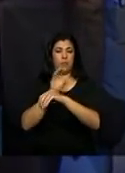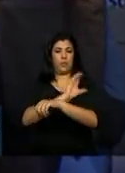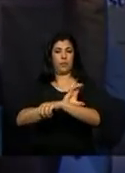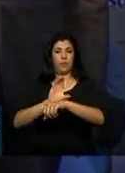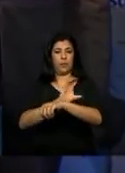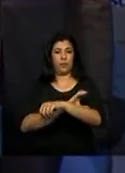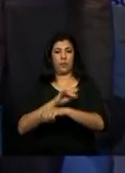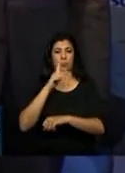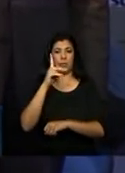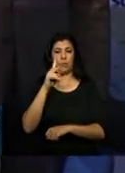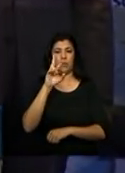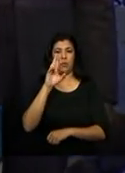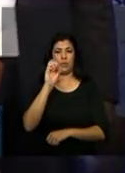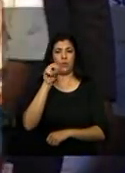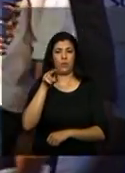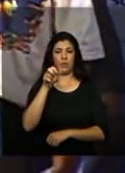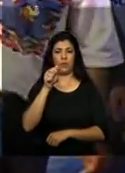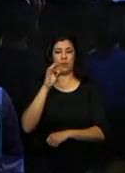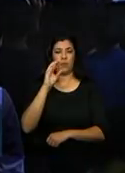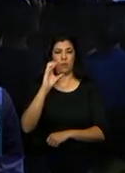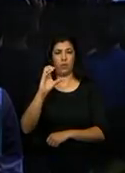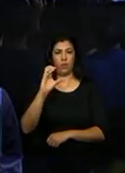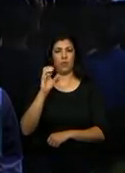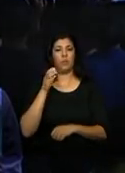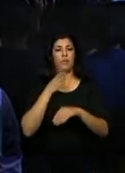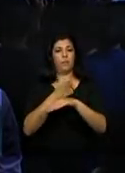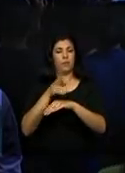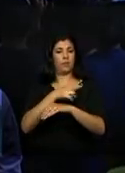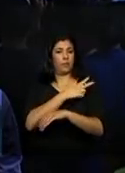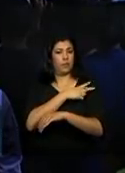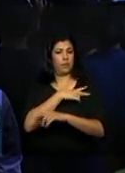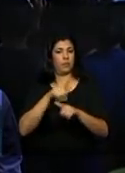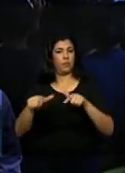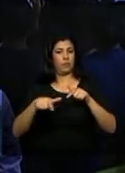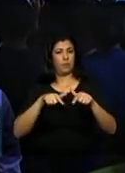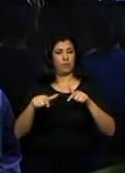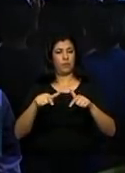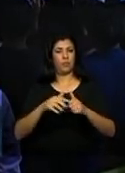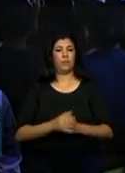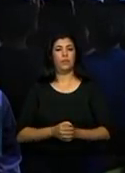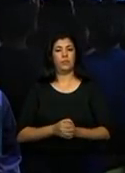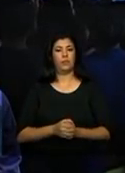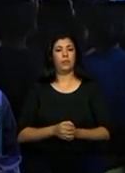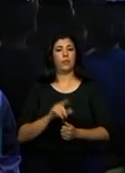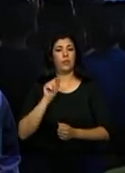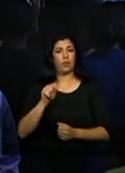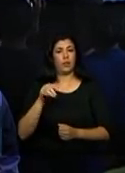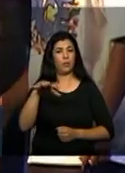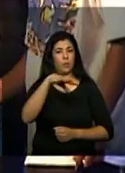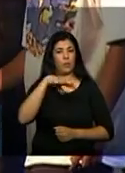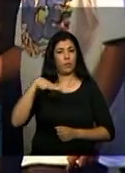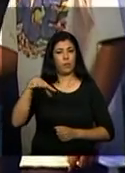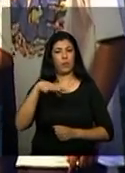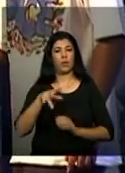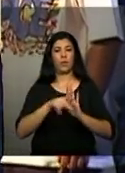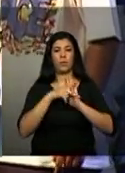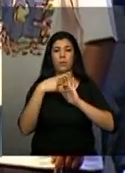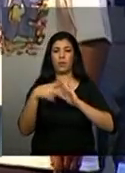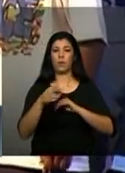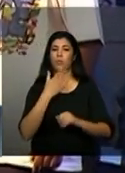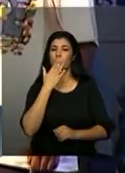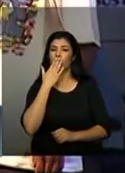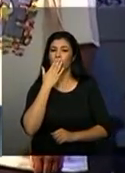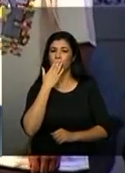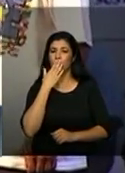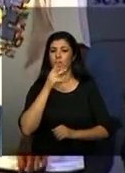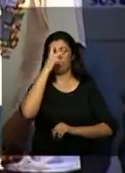do Pronatec, o Programa Nacional de Acesso ao Ensino Técnico e Emprego. Essa é uma área do Pronatec voltada para a população